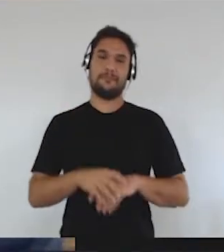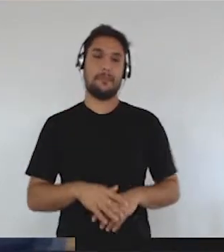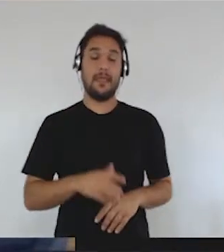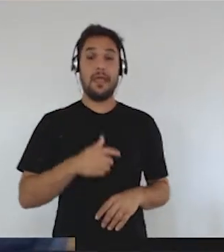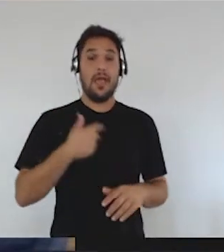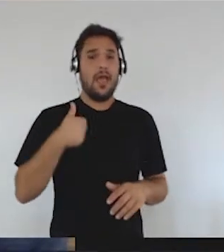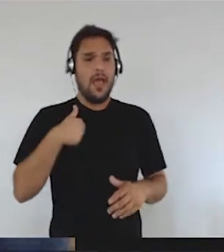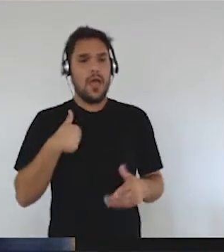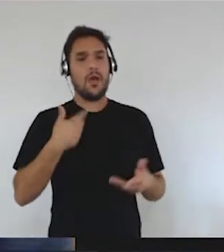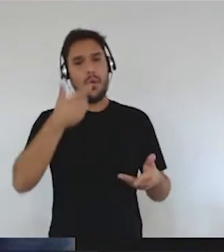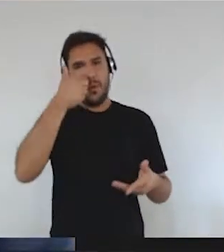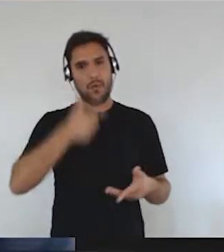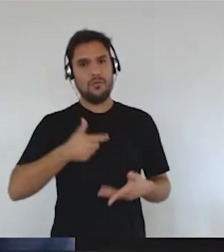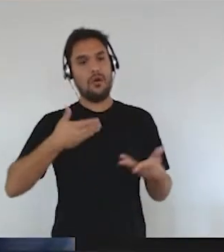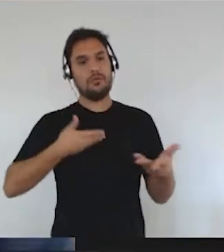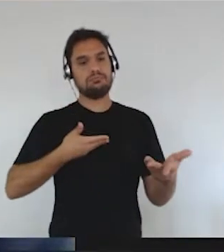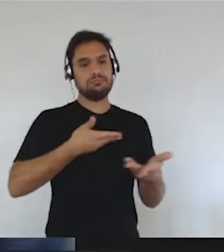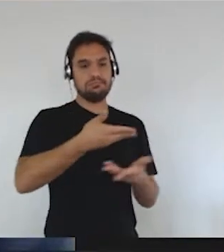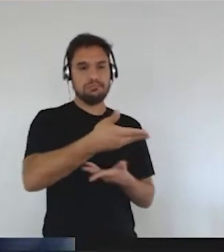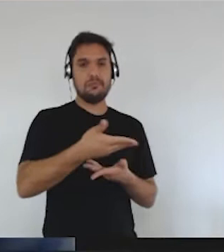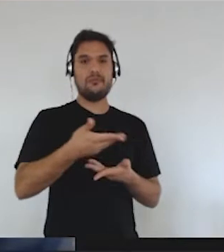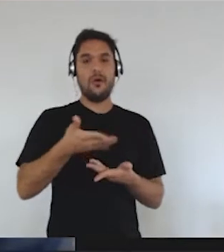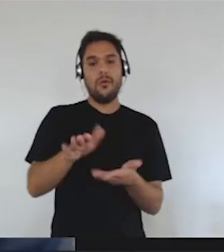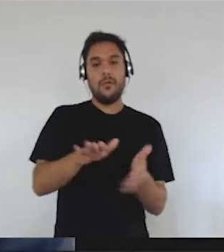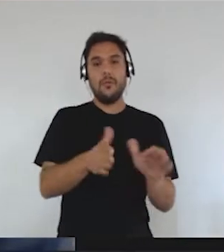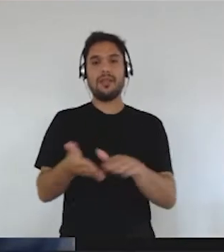Serei o moderador deste painel